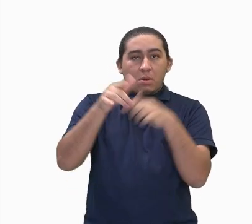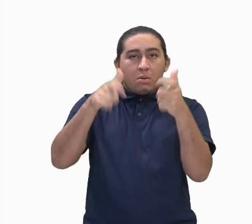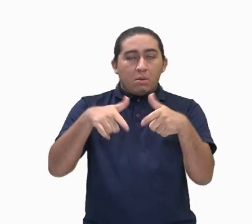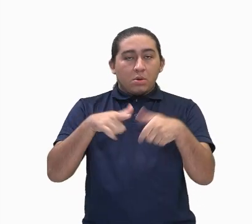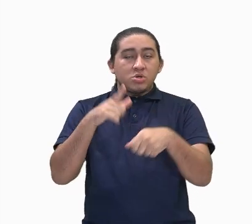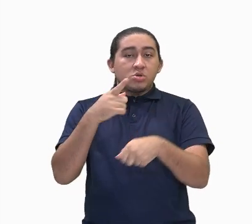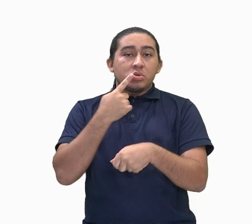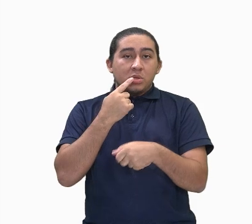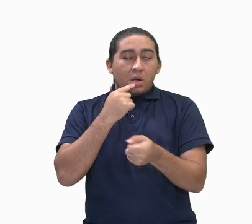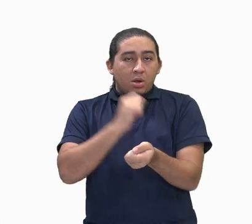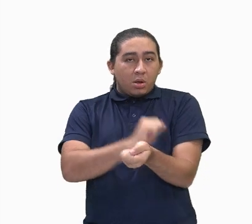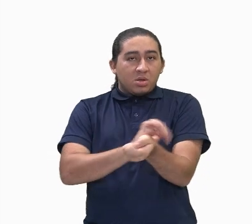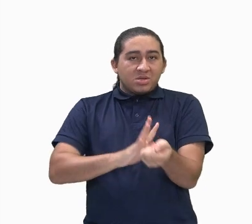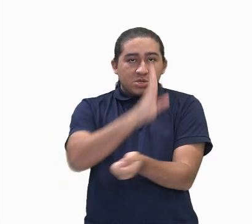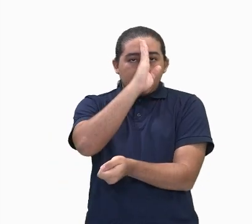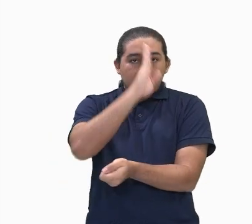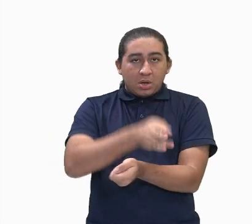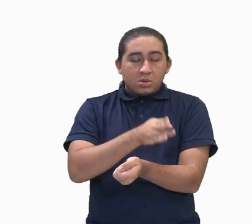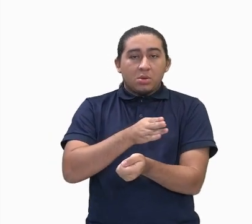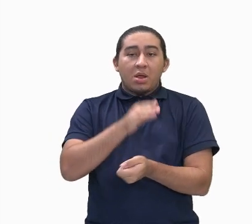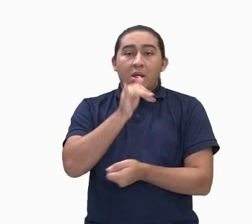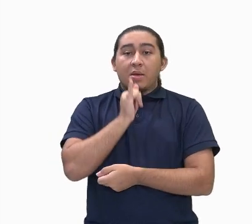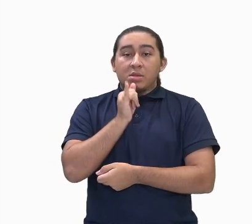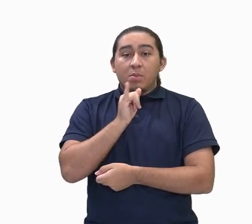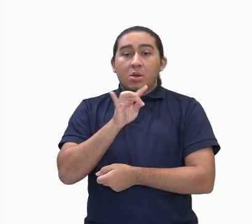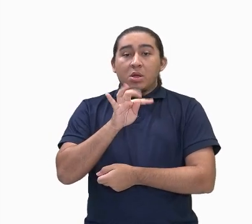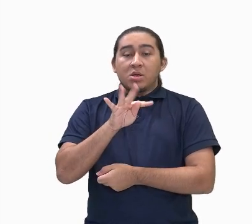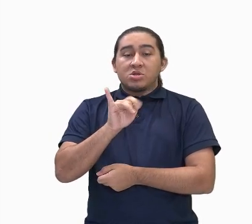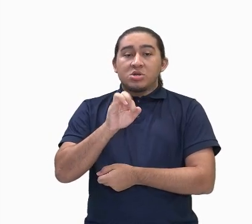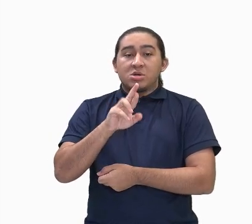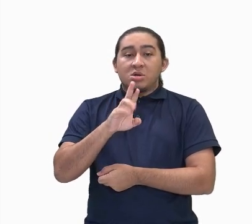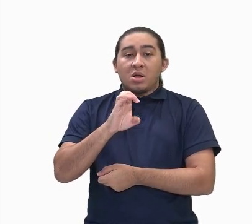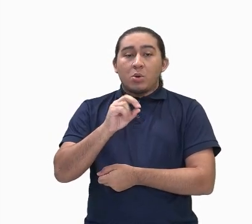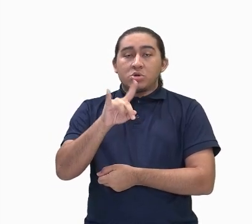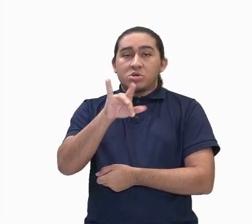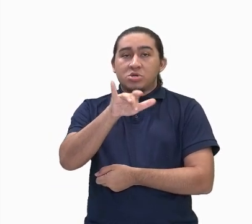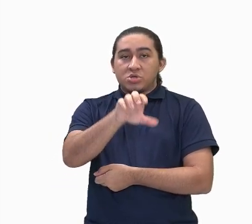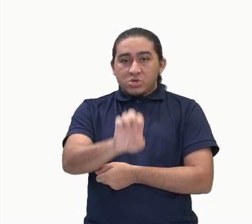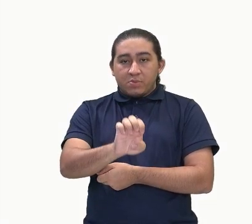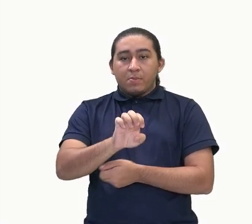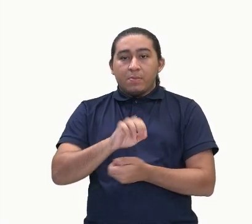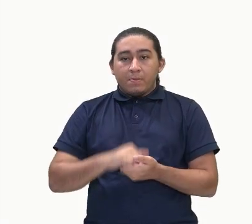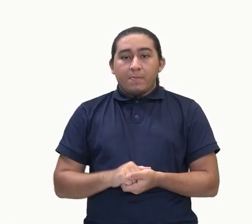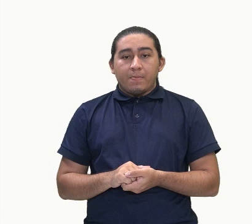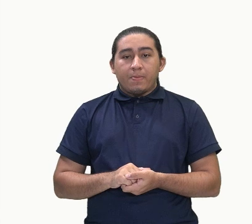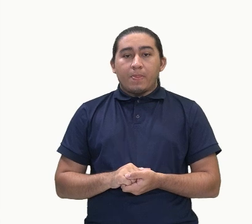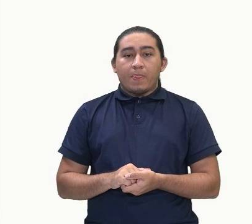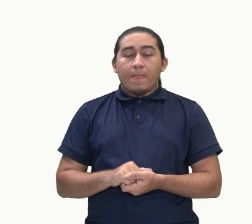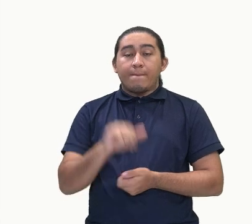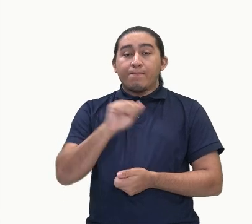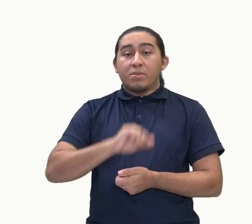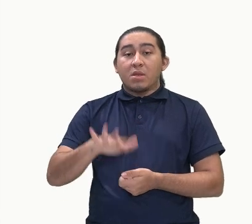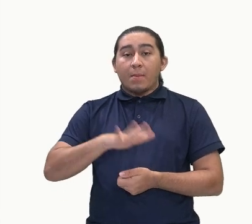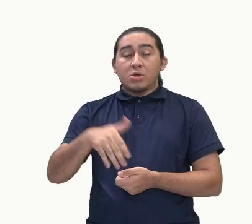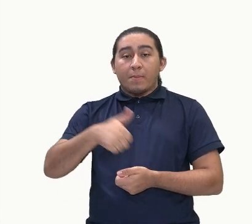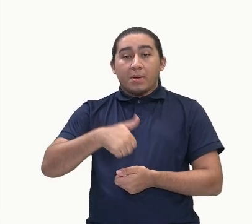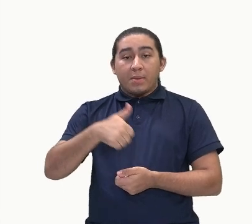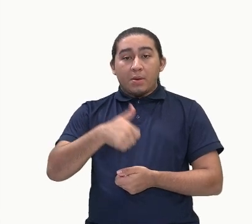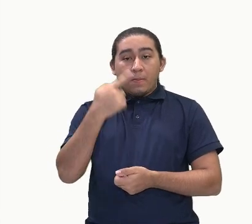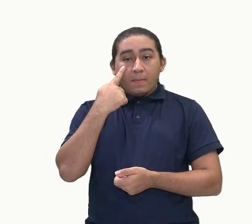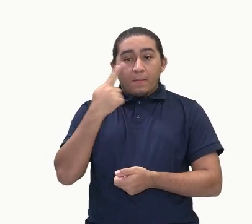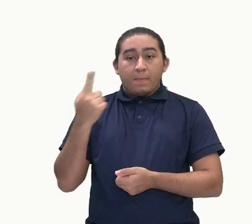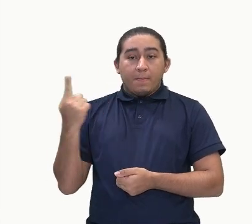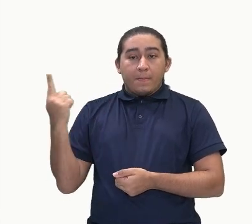por exemplo podemos citar a tireoide. Então aí na imagem você observa a glândula endócrina, que é essa aqui,